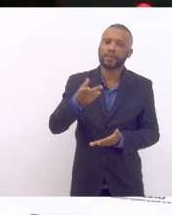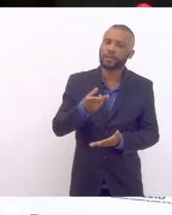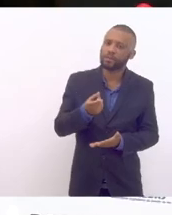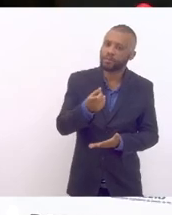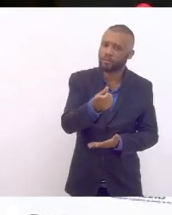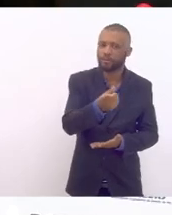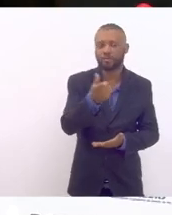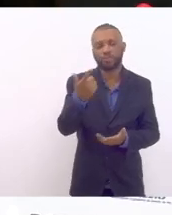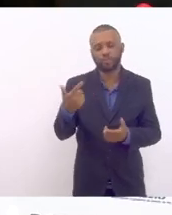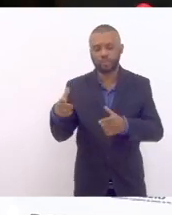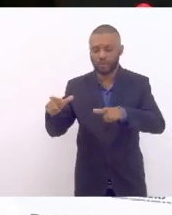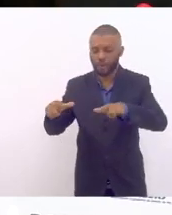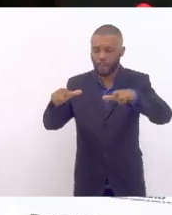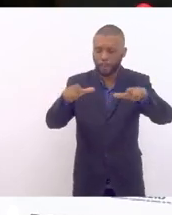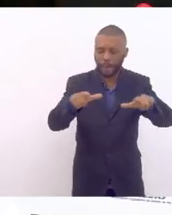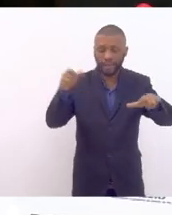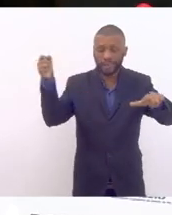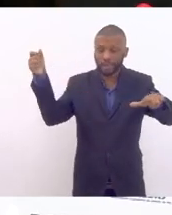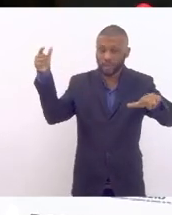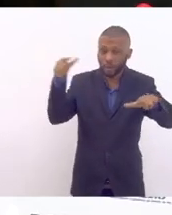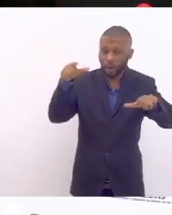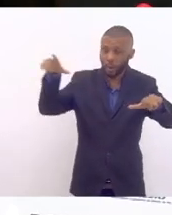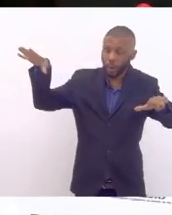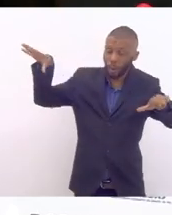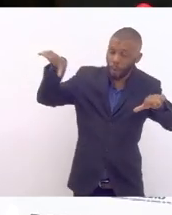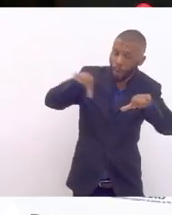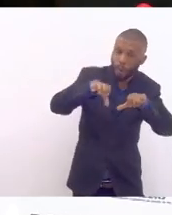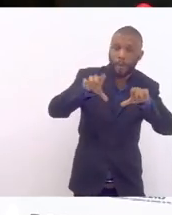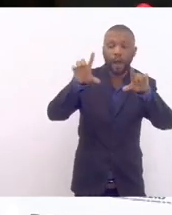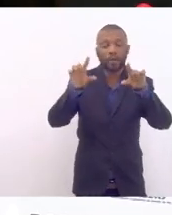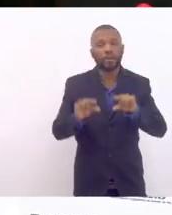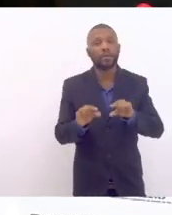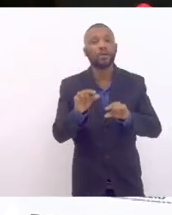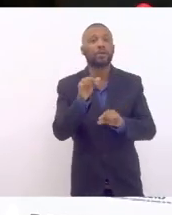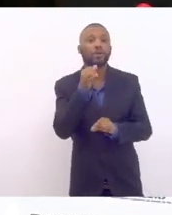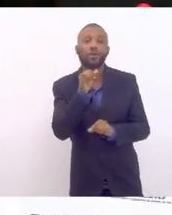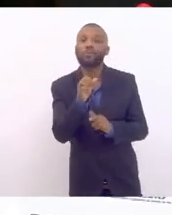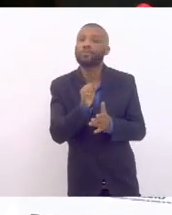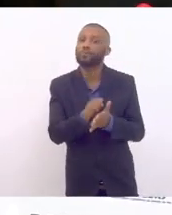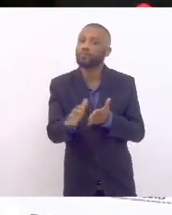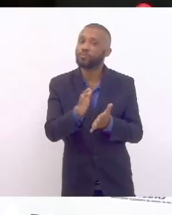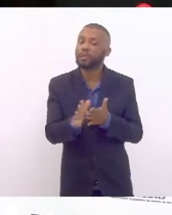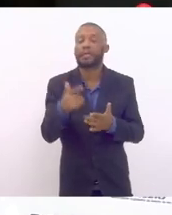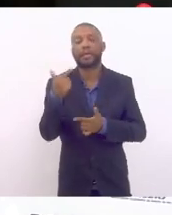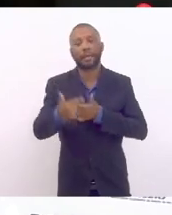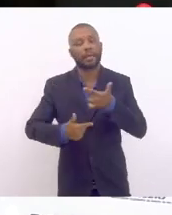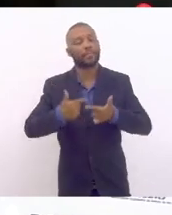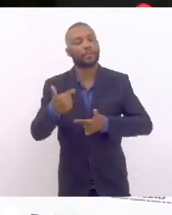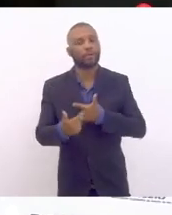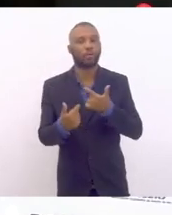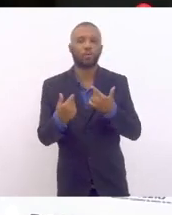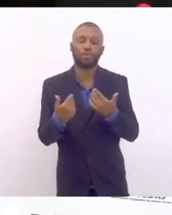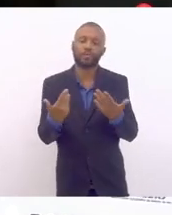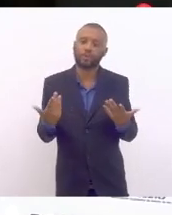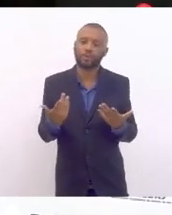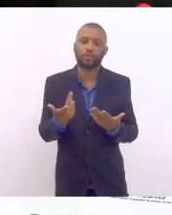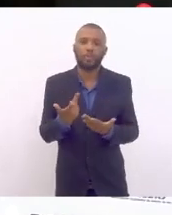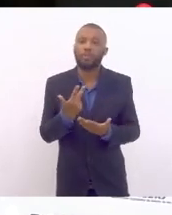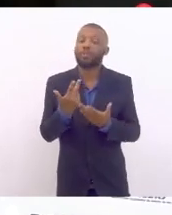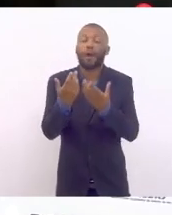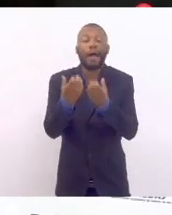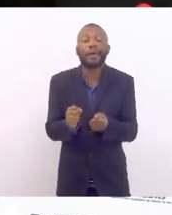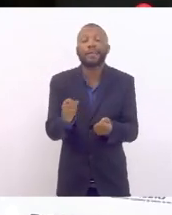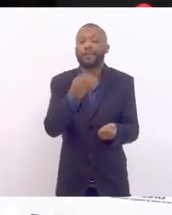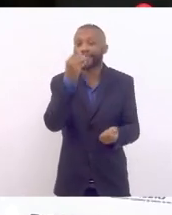colocando placa solar para reduzir o consumo de energia ou seja a gente Tem trabalhado muito intensamente então a gente não aceita a